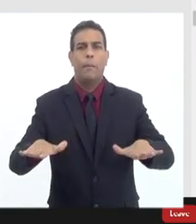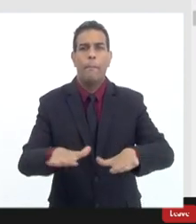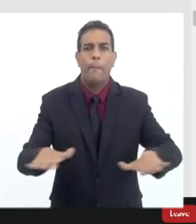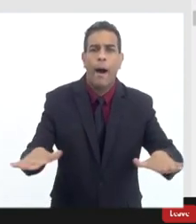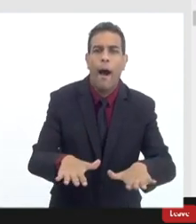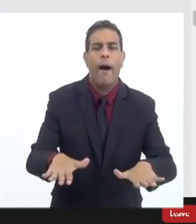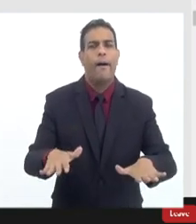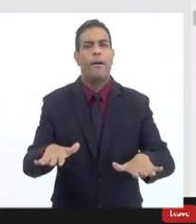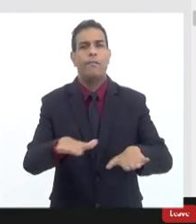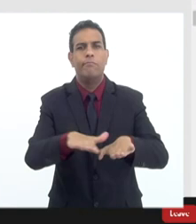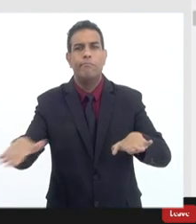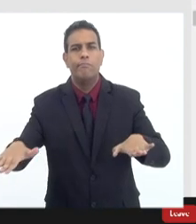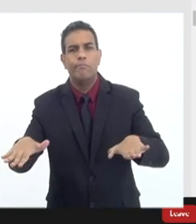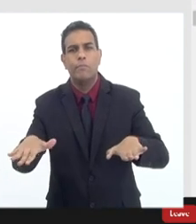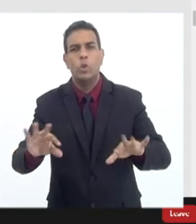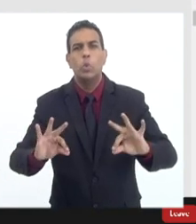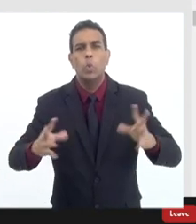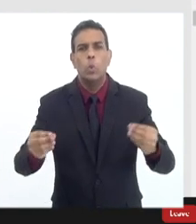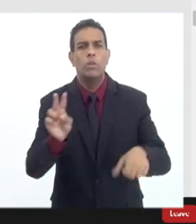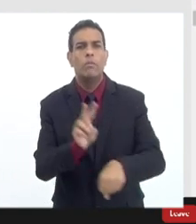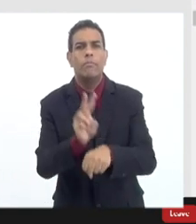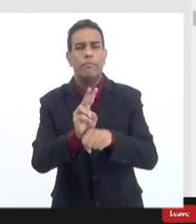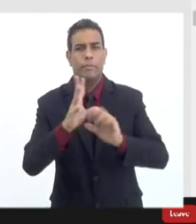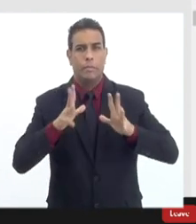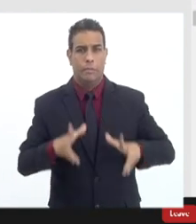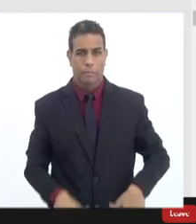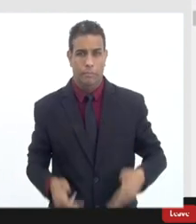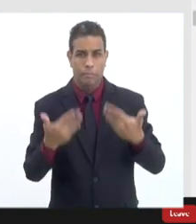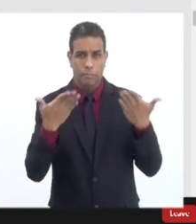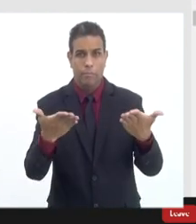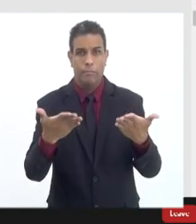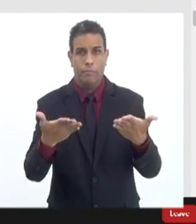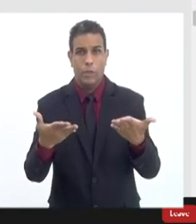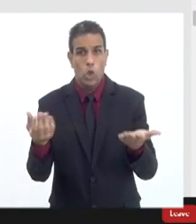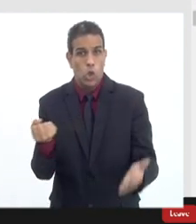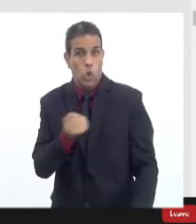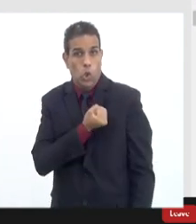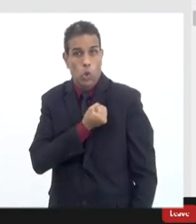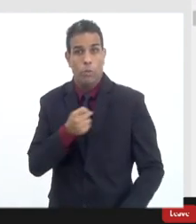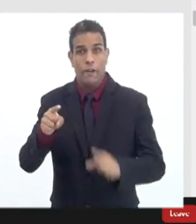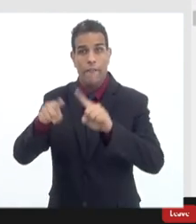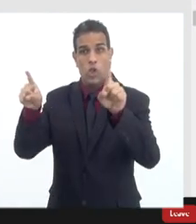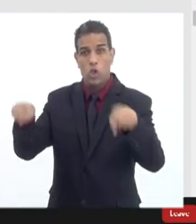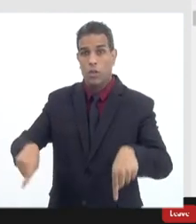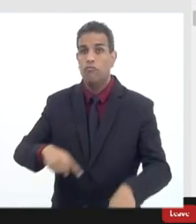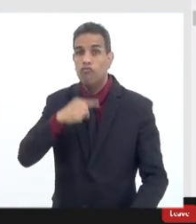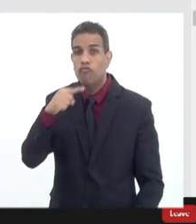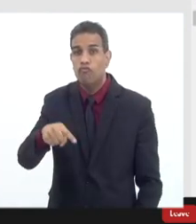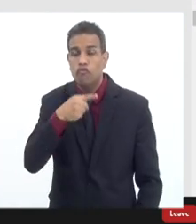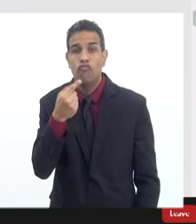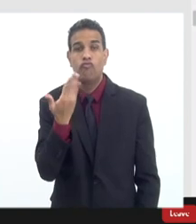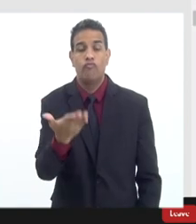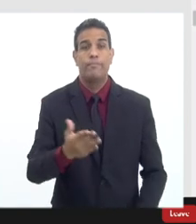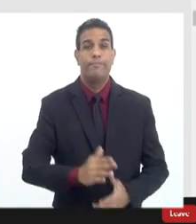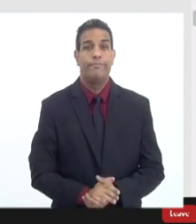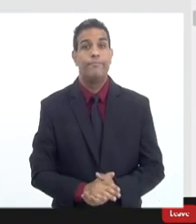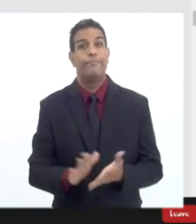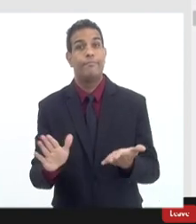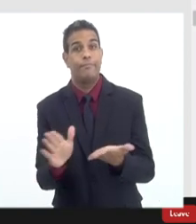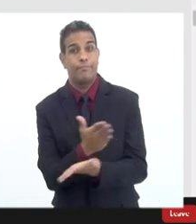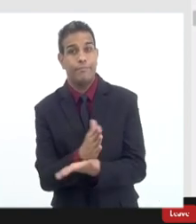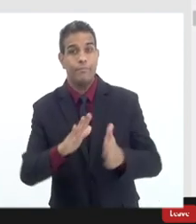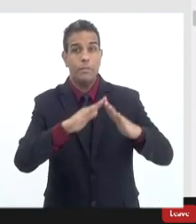pano, né, uma higienização das carteiras, e com o mesmo número de funcionários, isso é impossível. A gente viu que uma parte das escolas estavam com